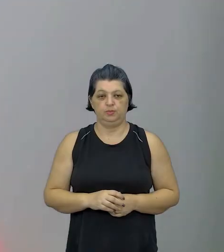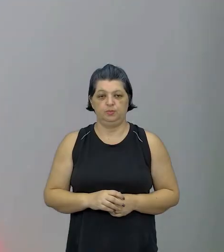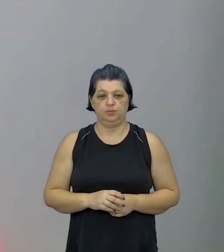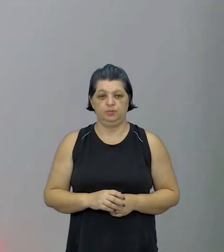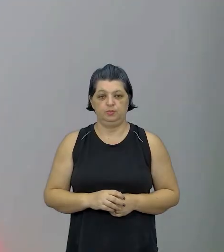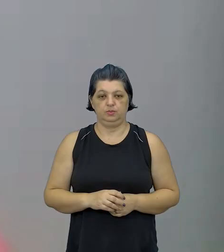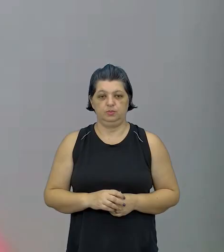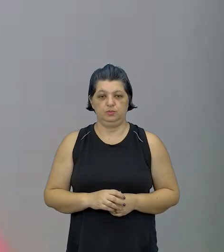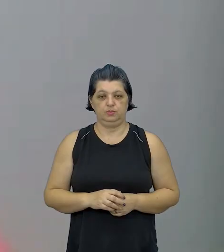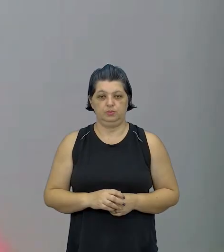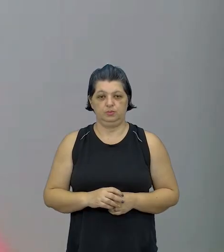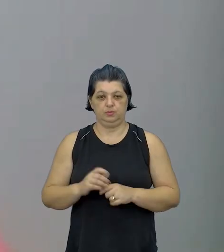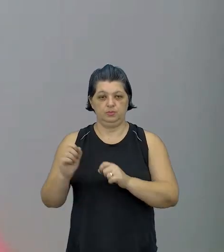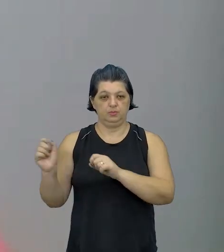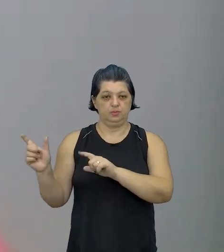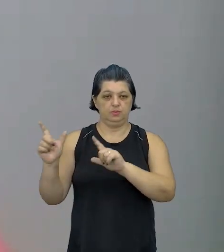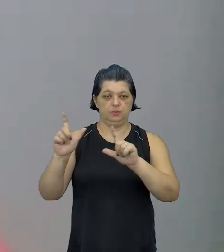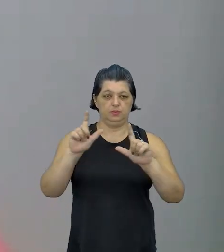compartilhar.